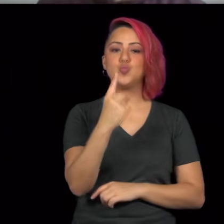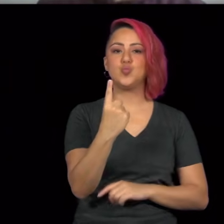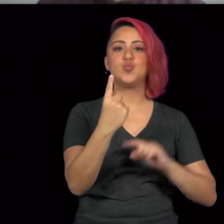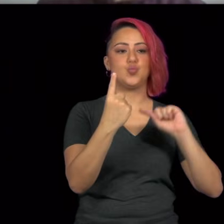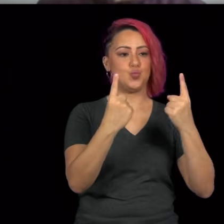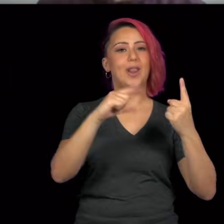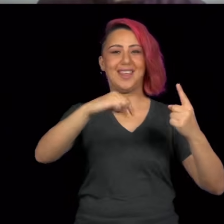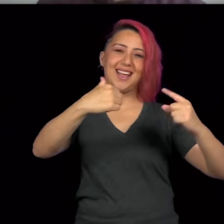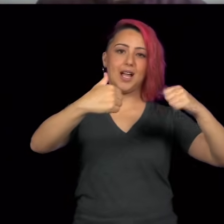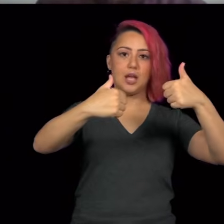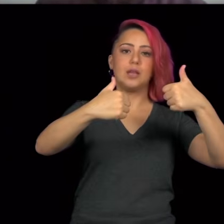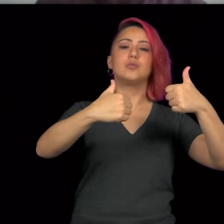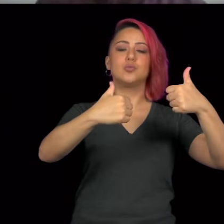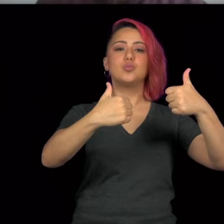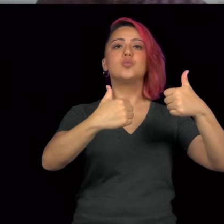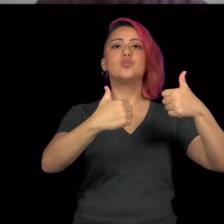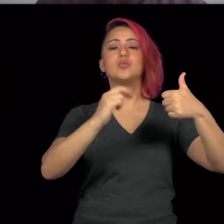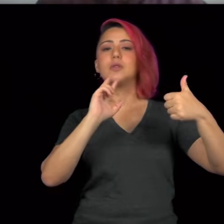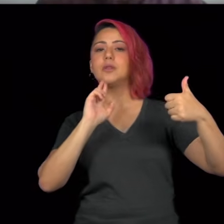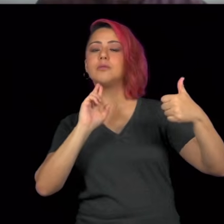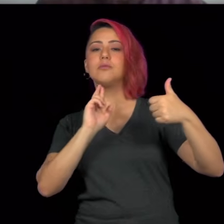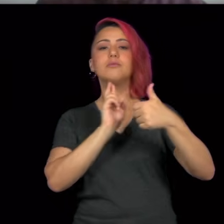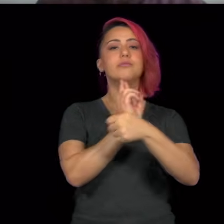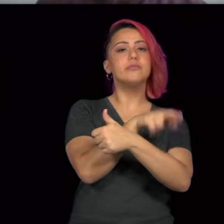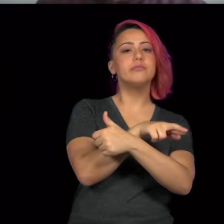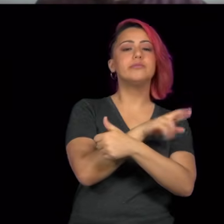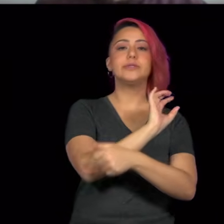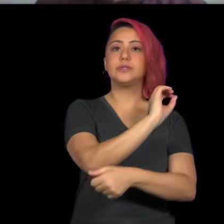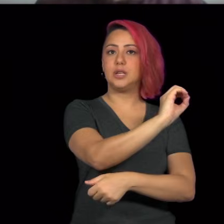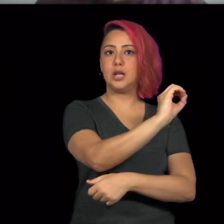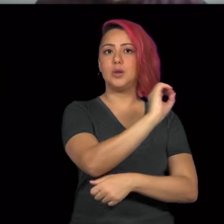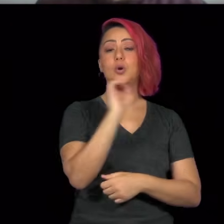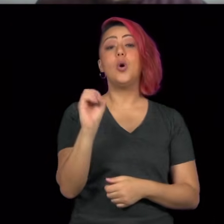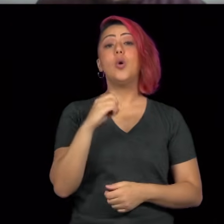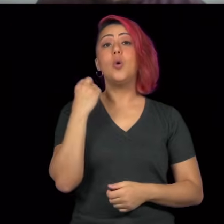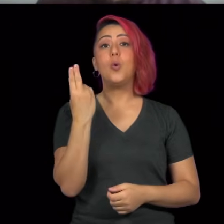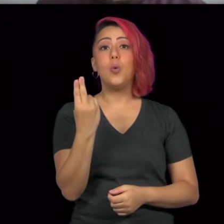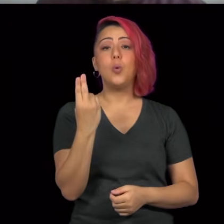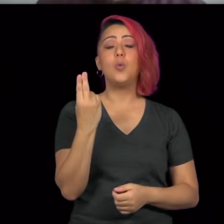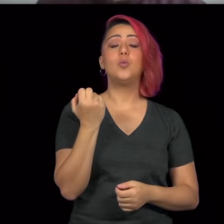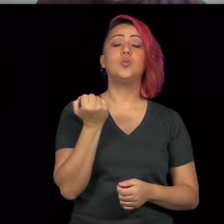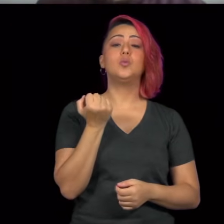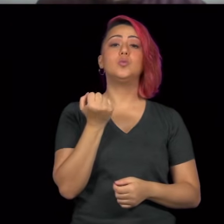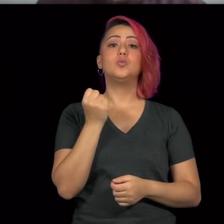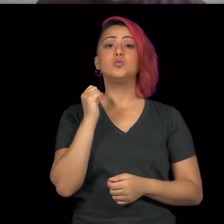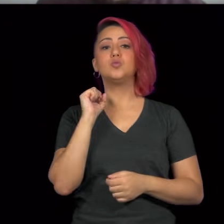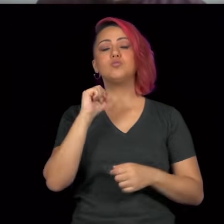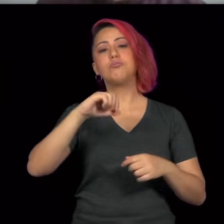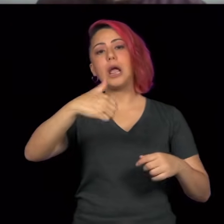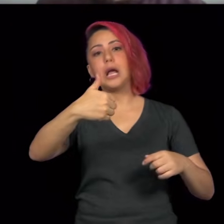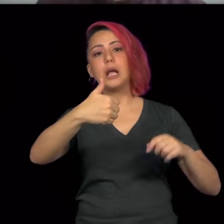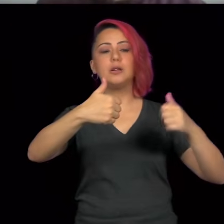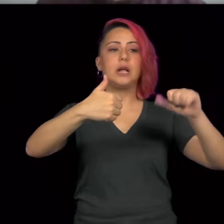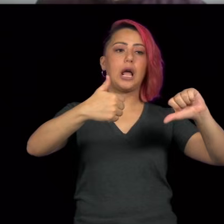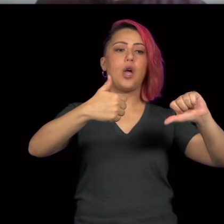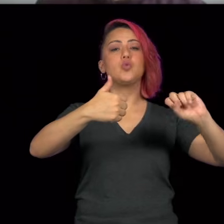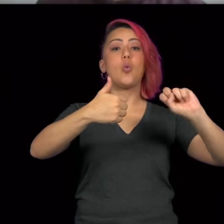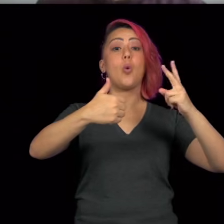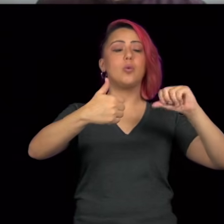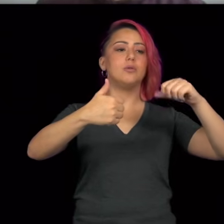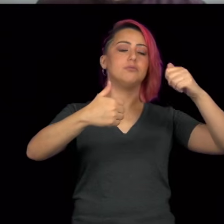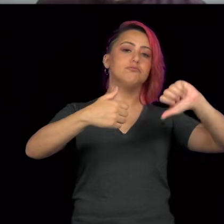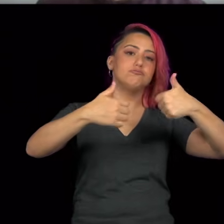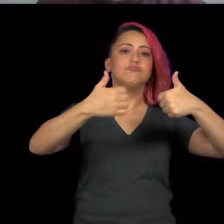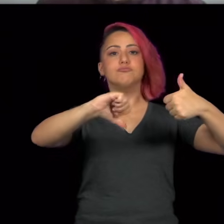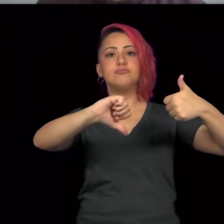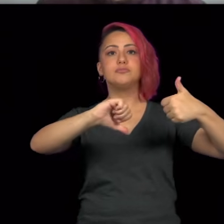estiverem ligados ou no caso, se um deles estiver ligado. Só